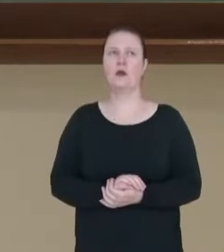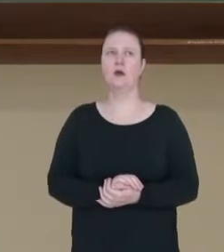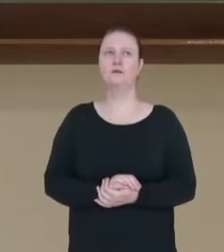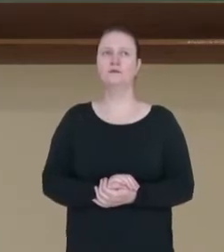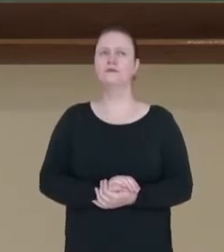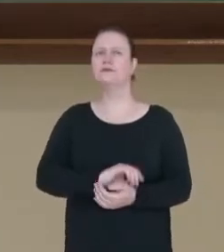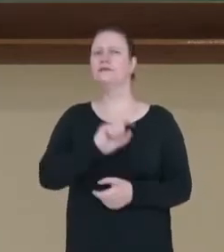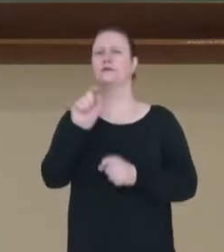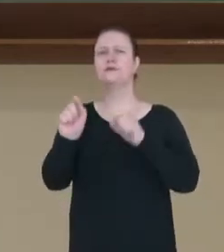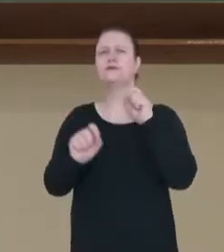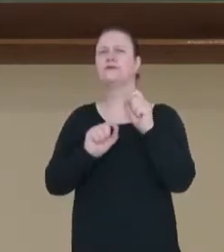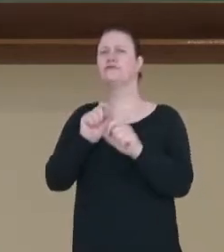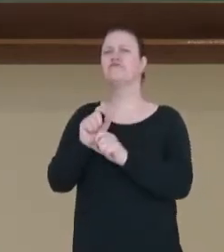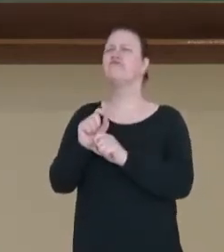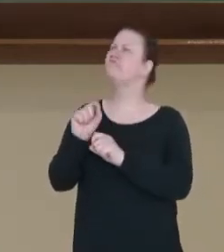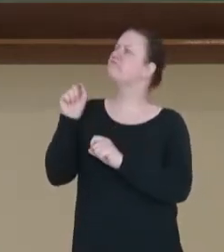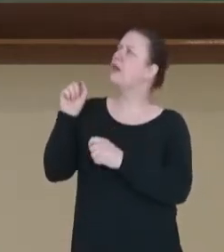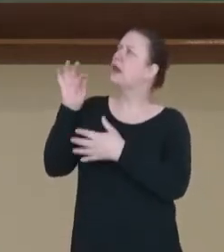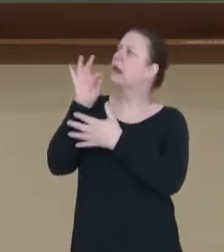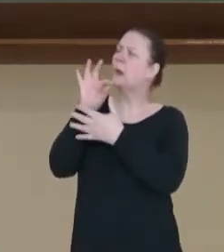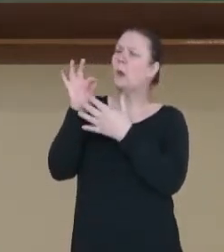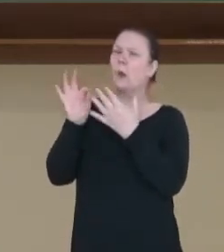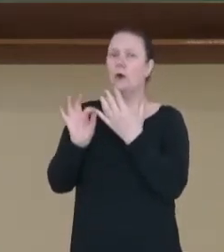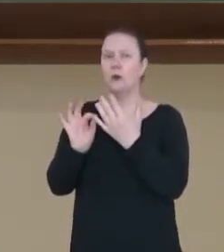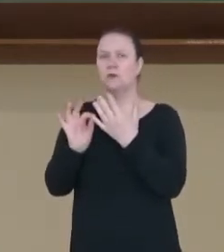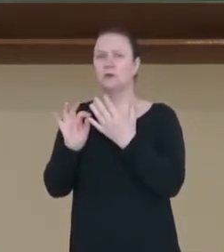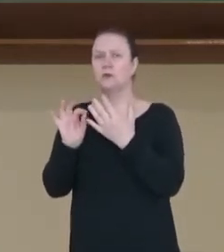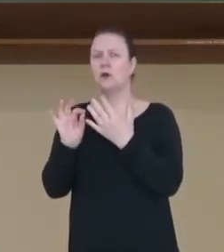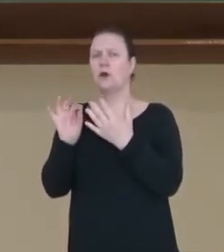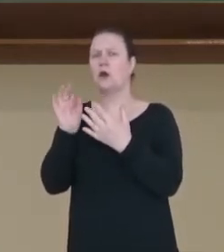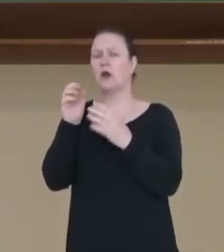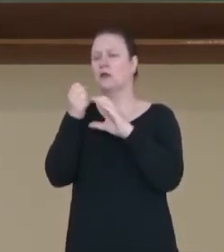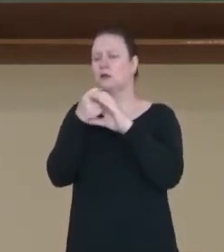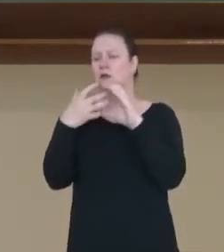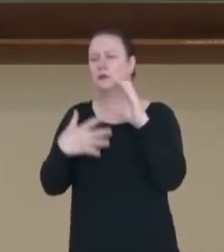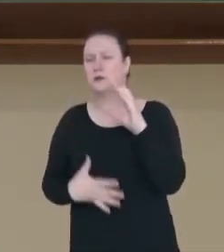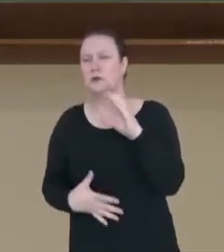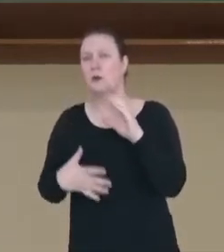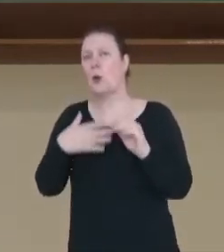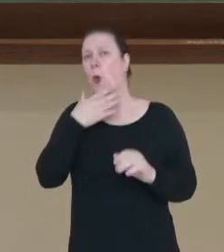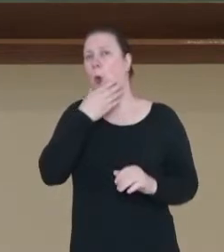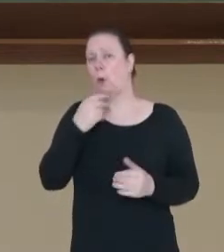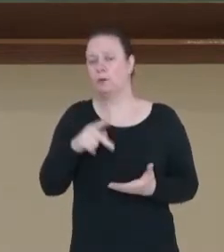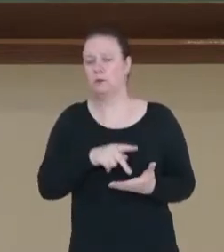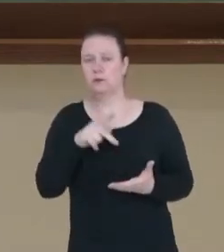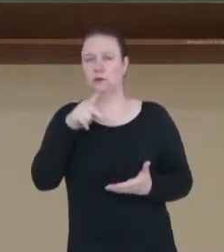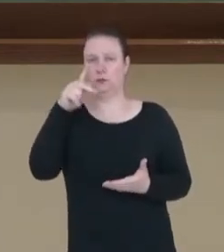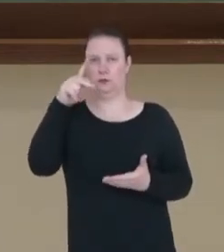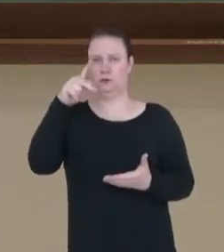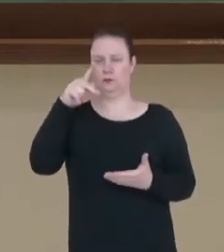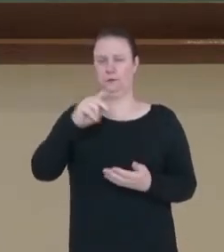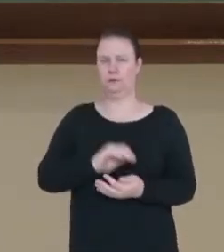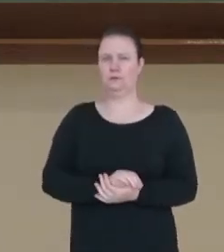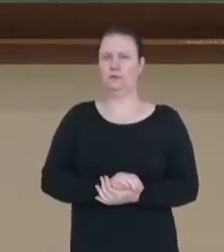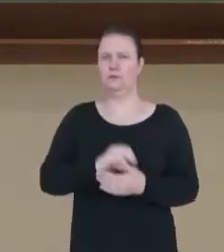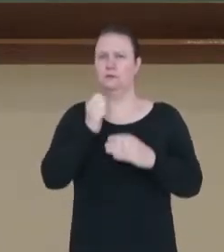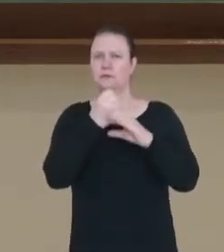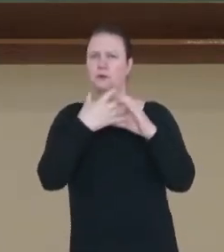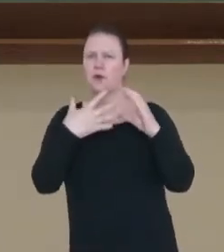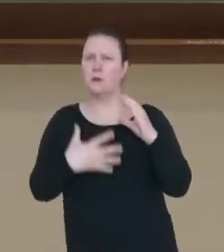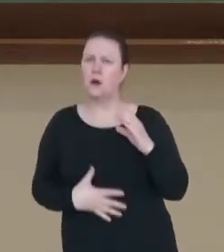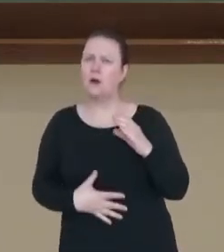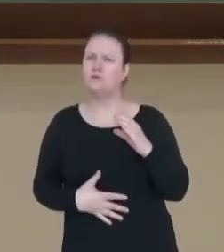Quais são, prof, as características do poeta Manuel de Barros? Será que são características